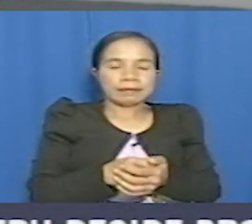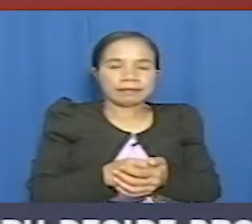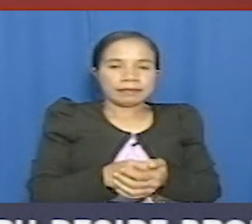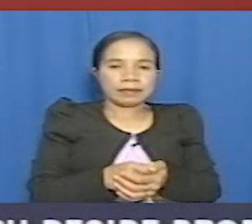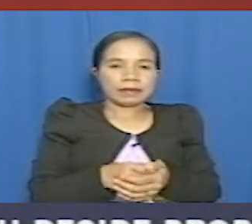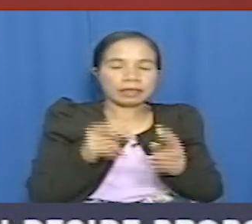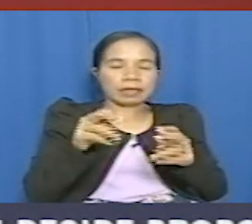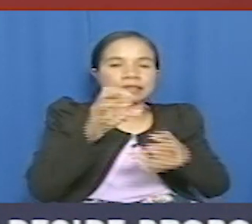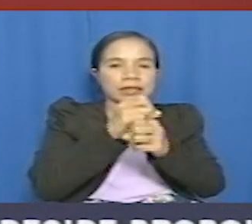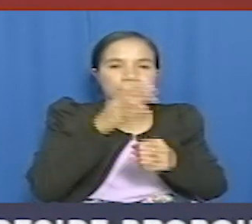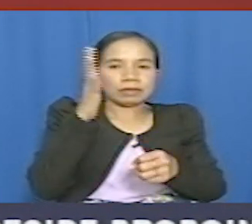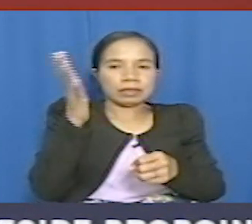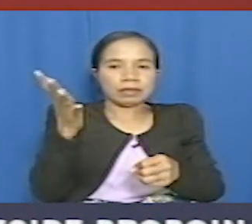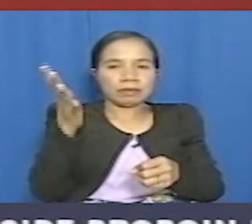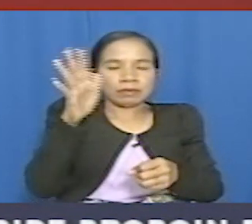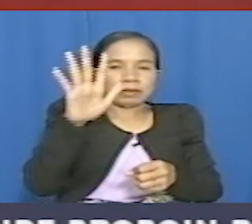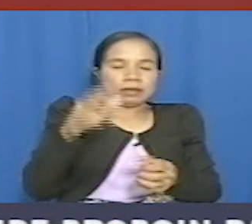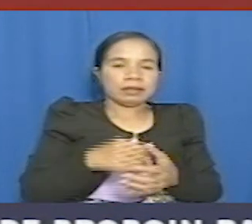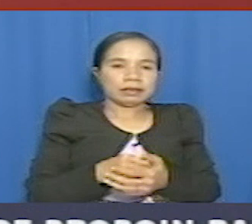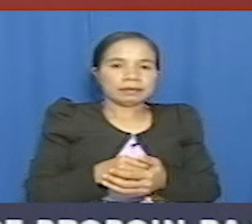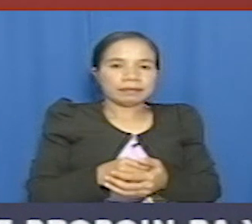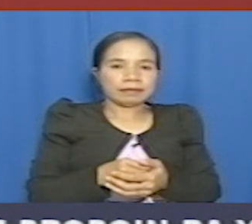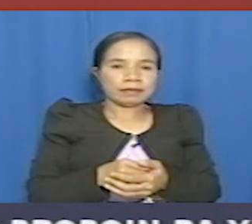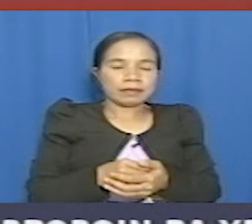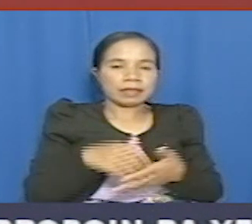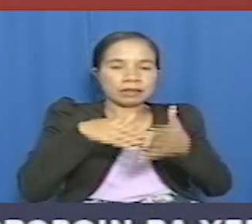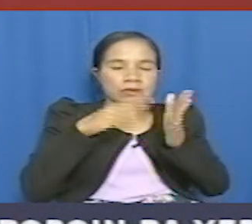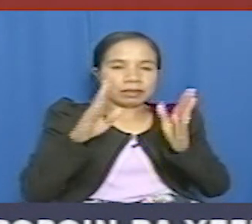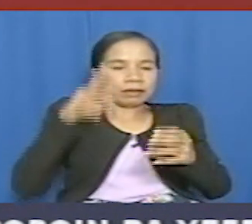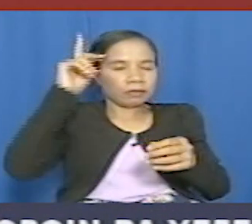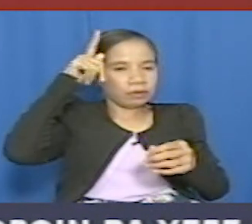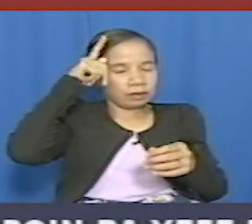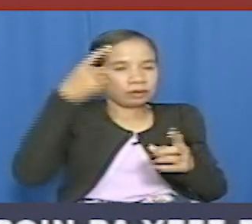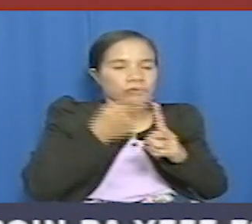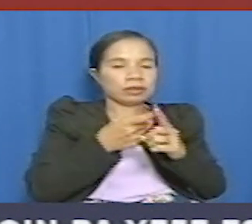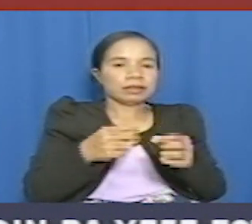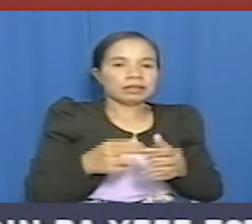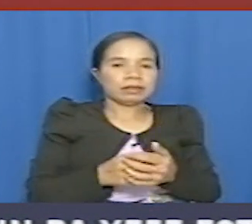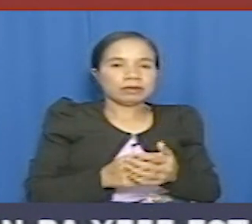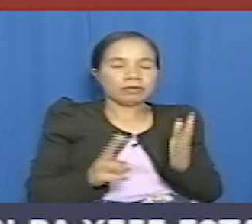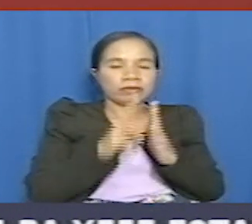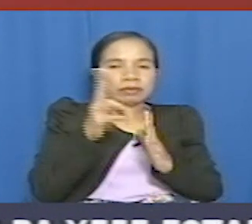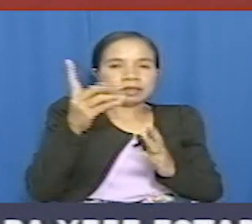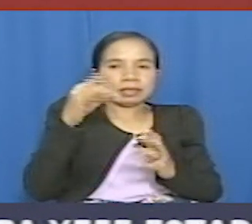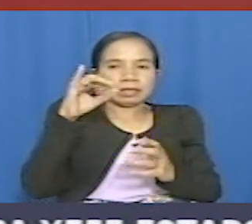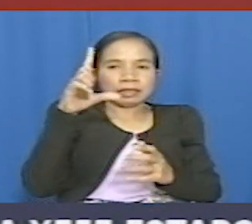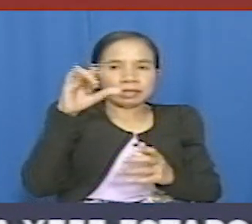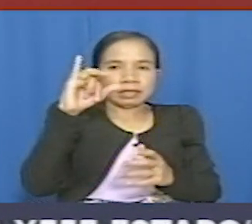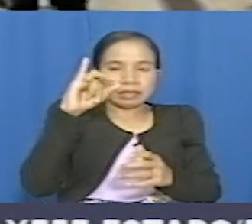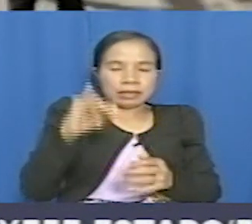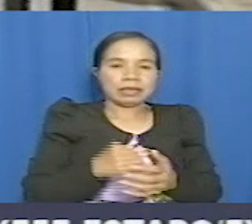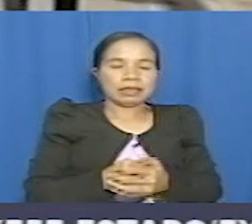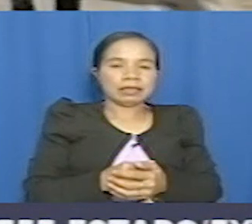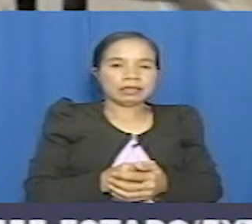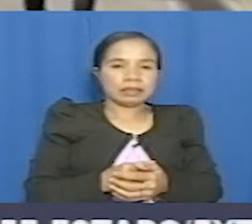65. Estudante Faculdade de Ciência Política, Rússia Universidade de Dili, Ercília Maria Madalena